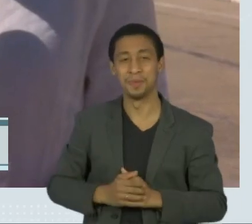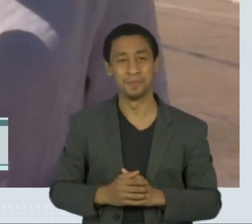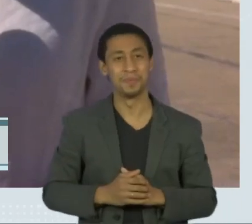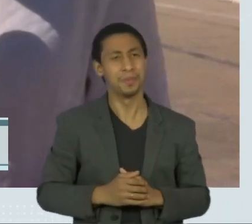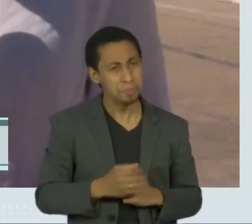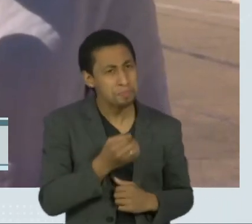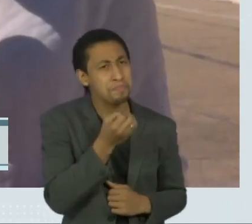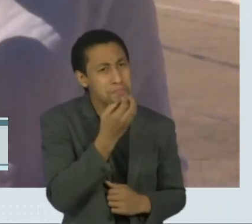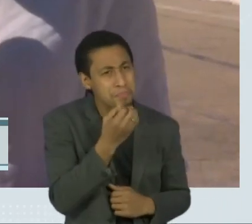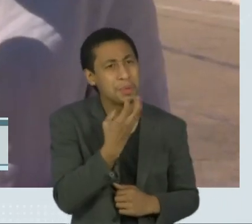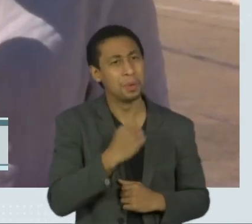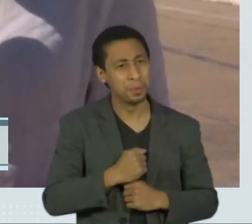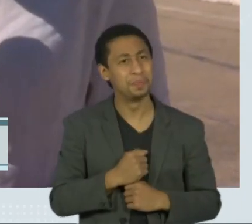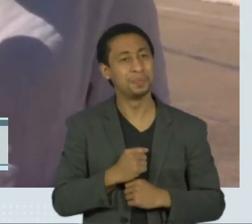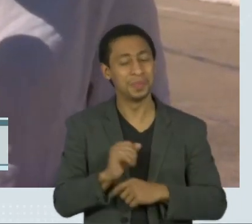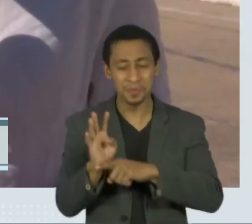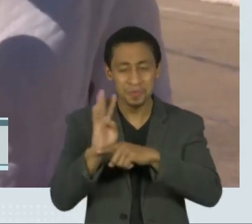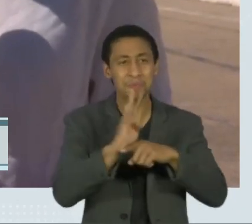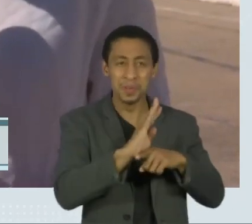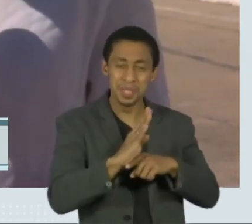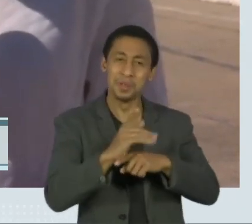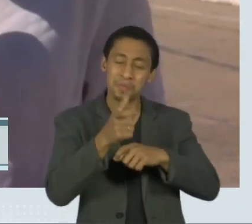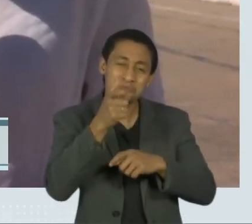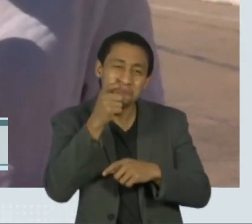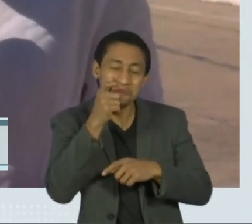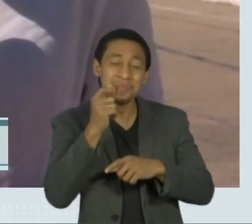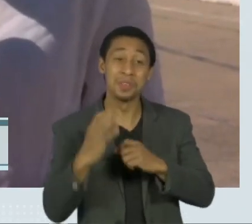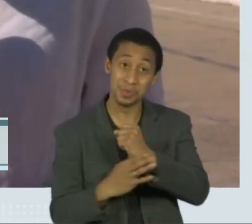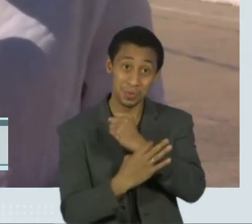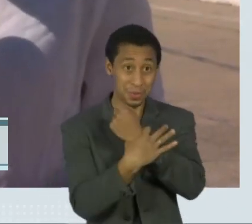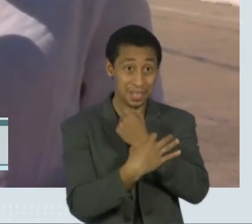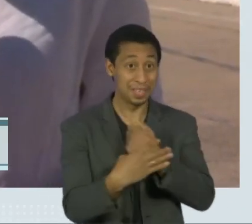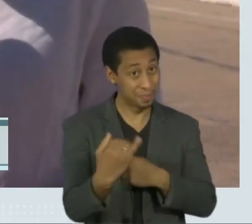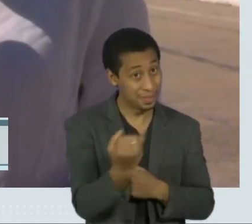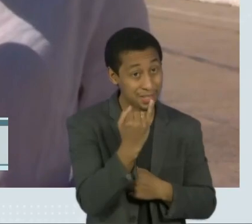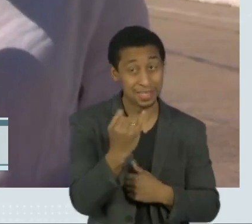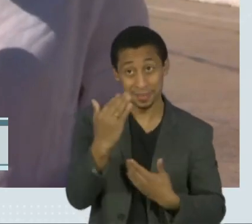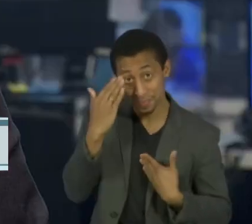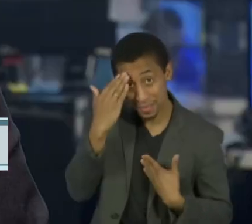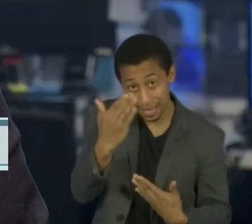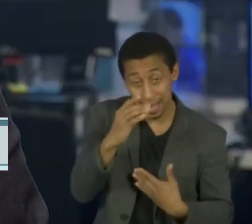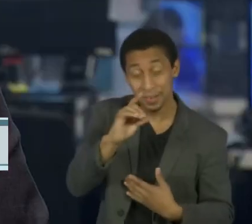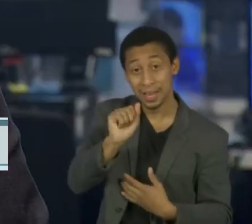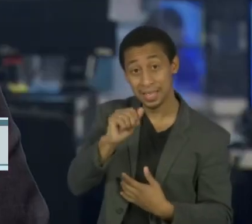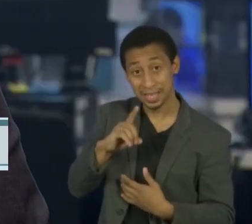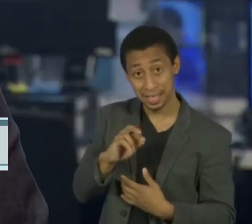programação para todo mundo e com segurança, né? Que é muito importante. Obrigada, Adriana. Boa tarde.